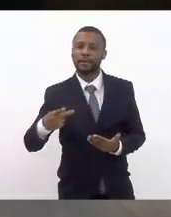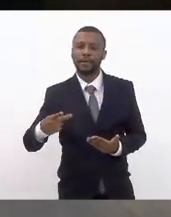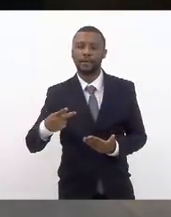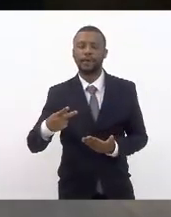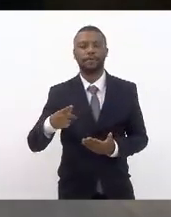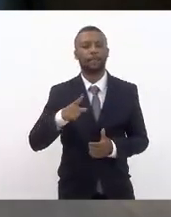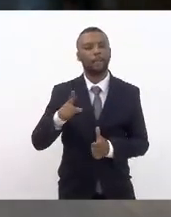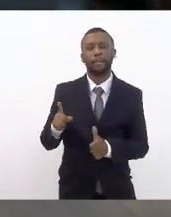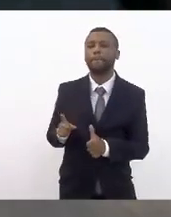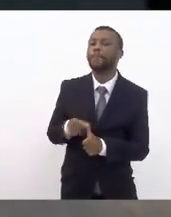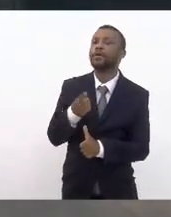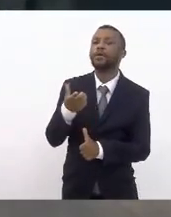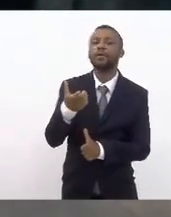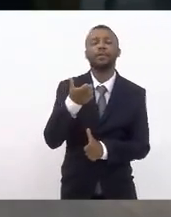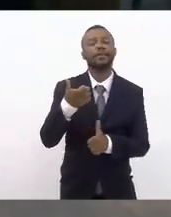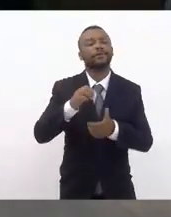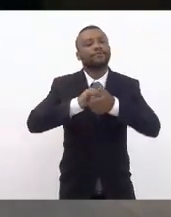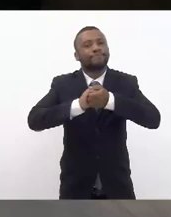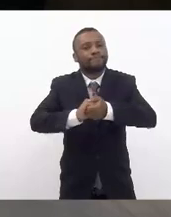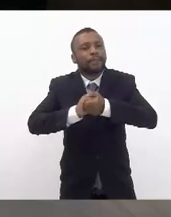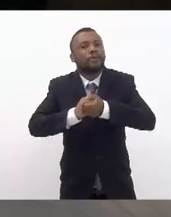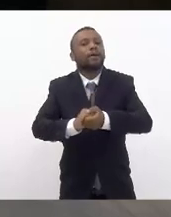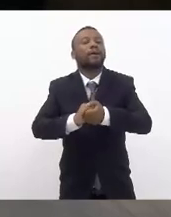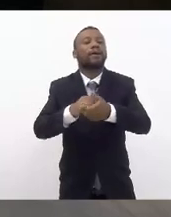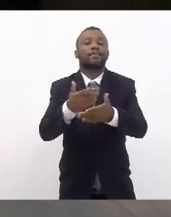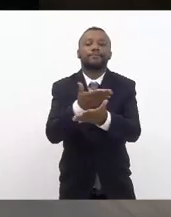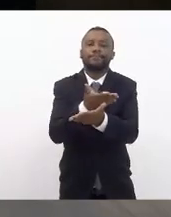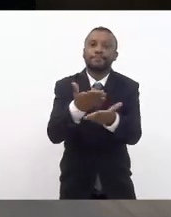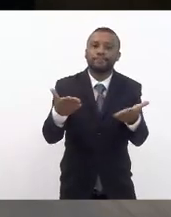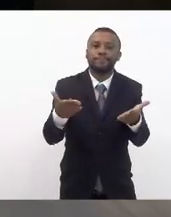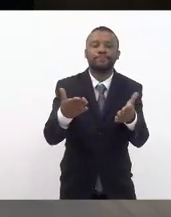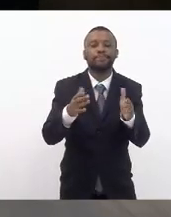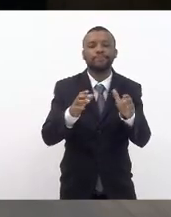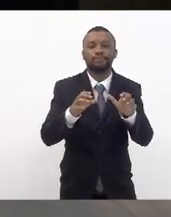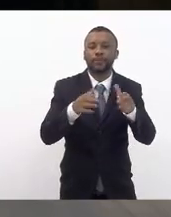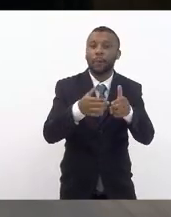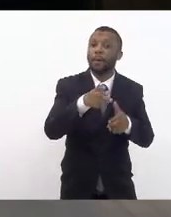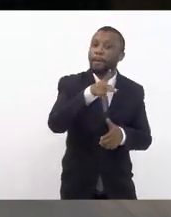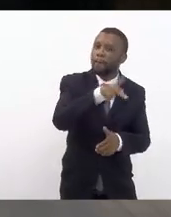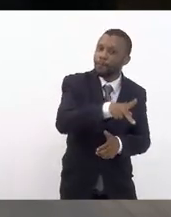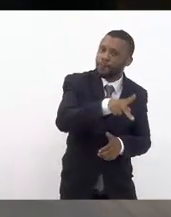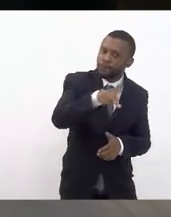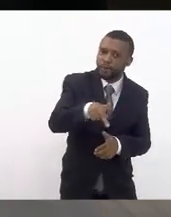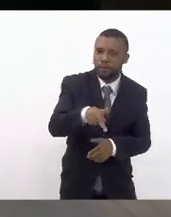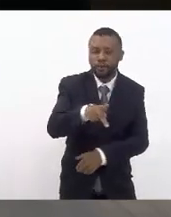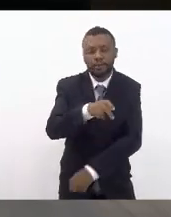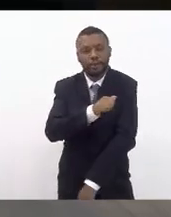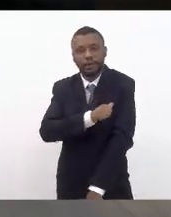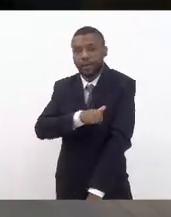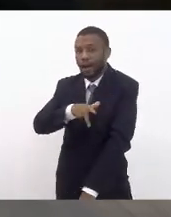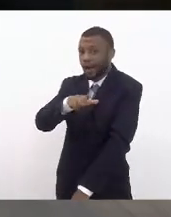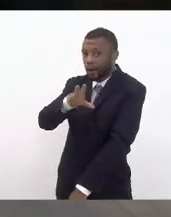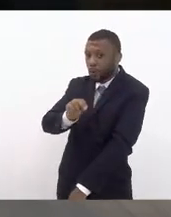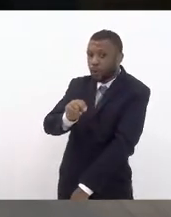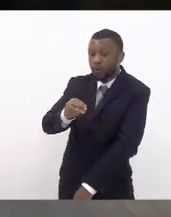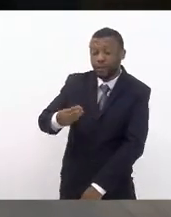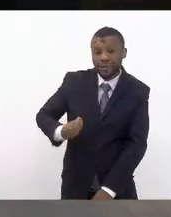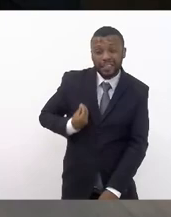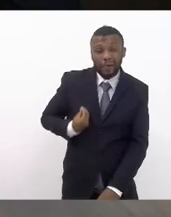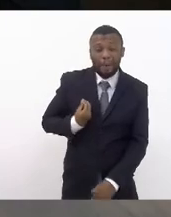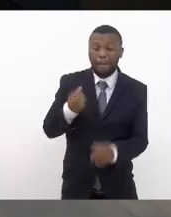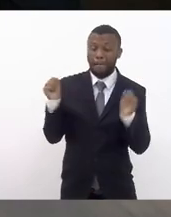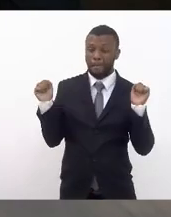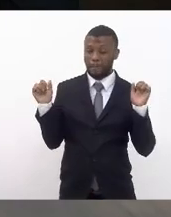as pessoas, professores, corpo docente, discente, que se encontram aqui